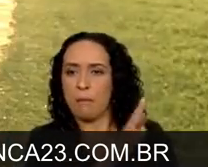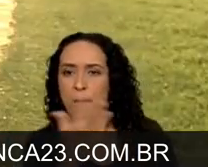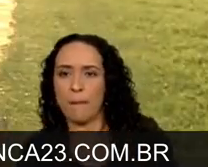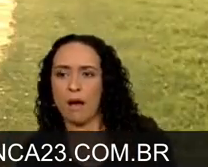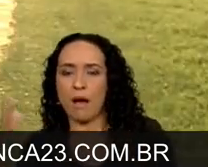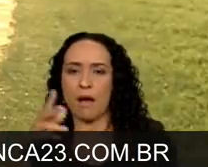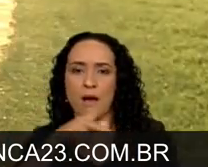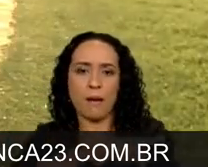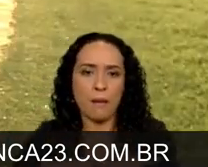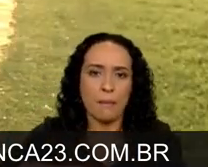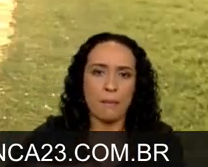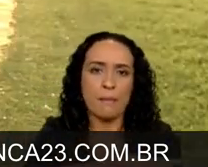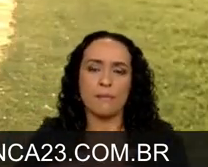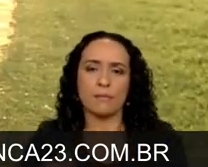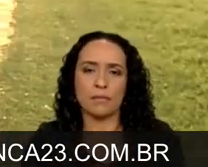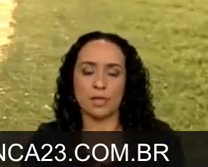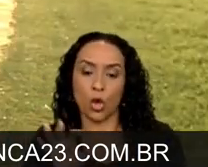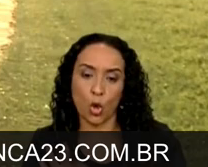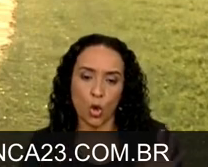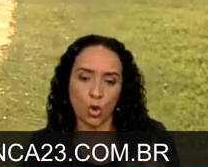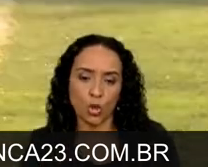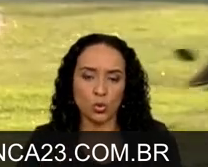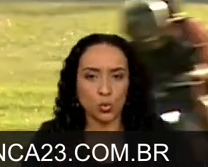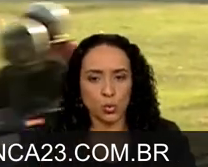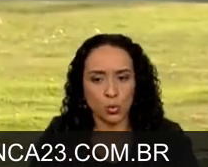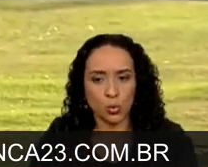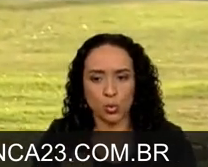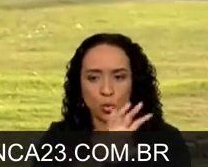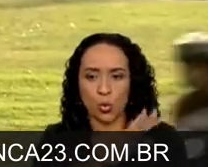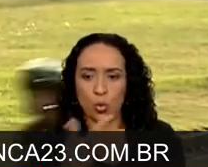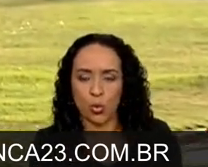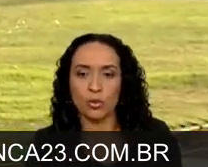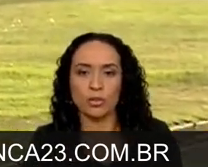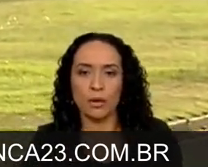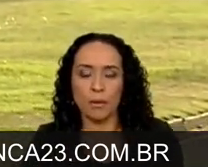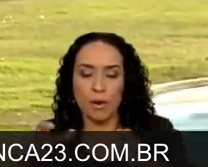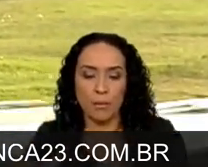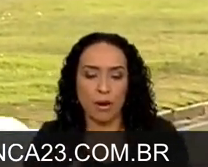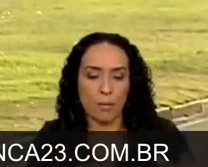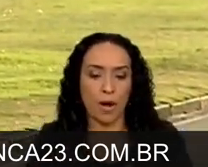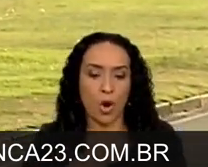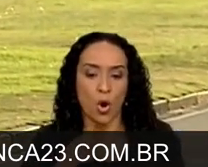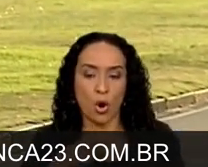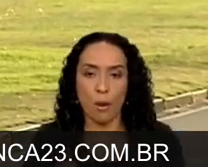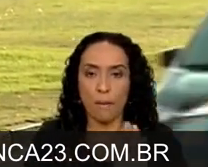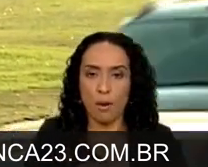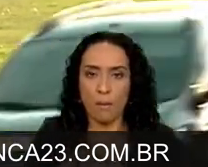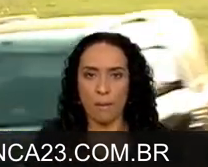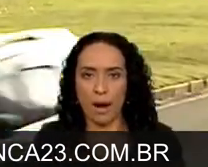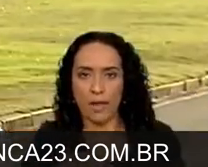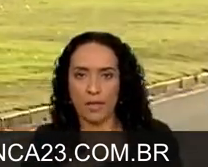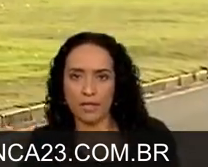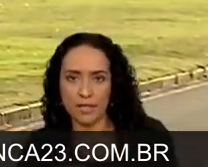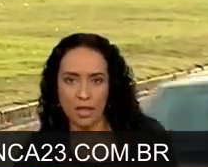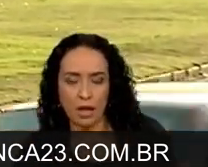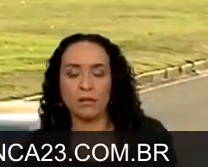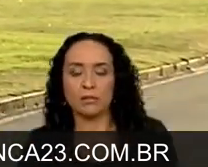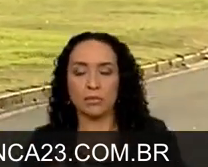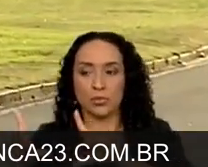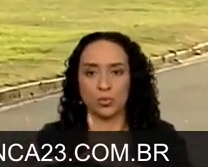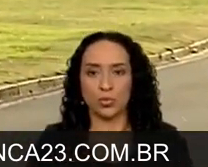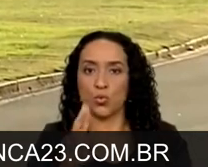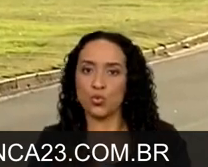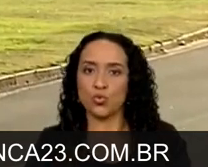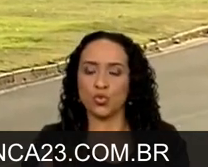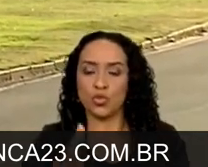e praças, também controlar o desmatamento e a ocupação de área de manancial, além de reduzir a